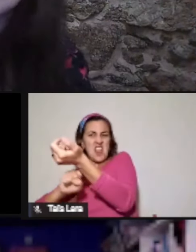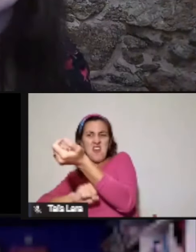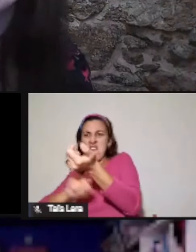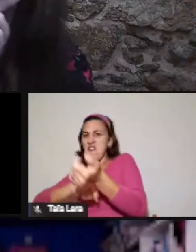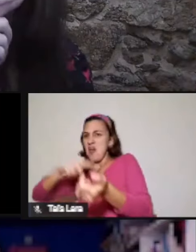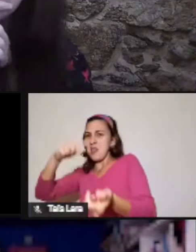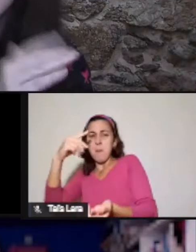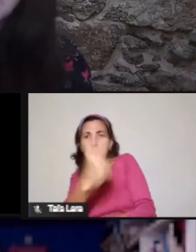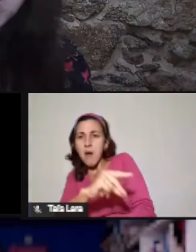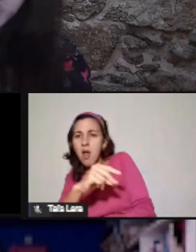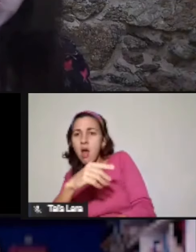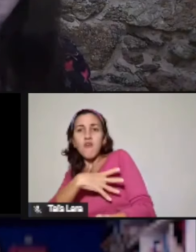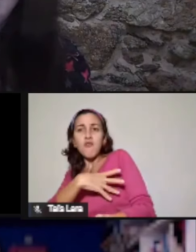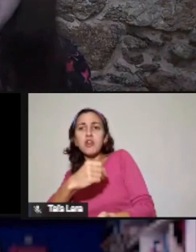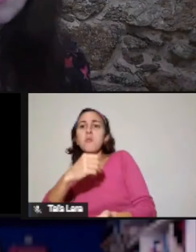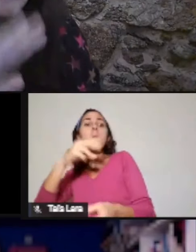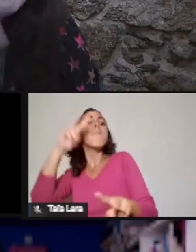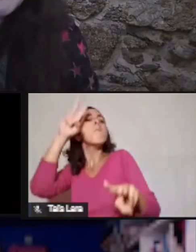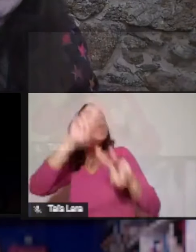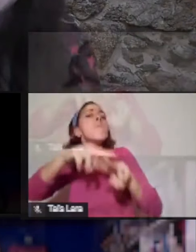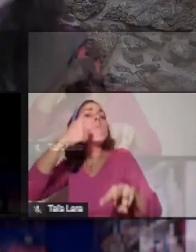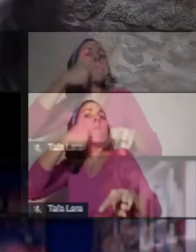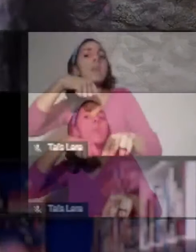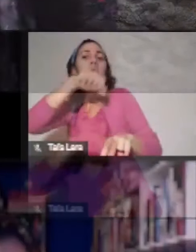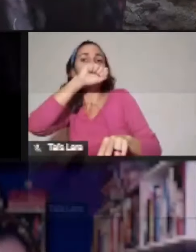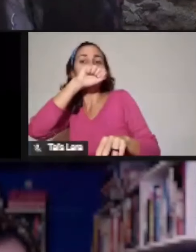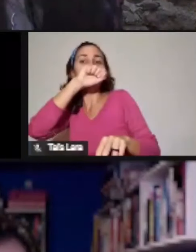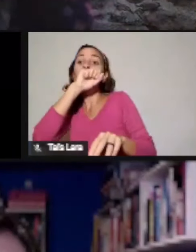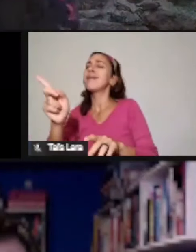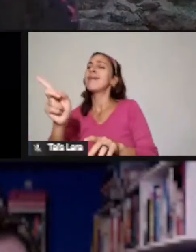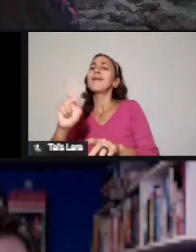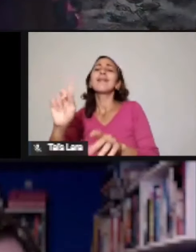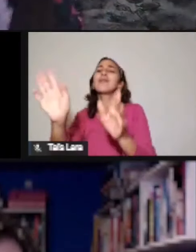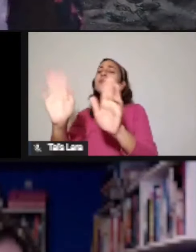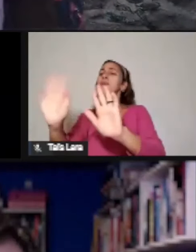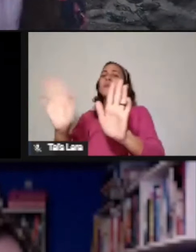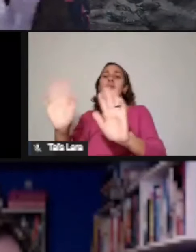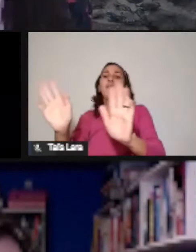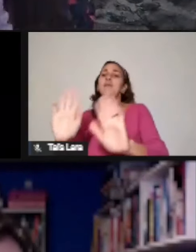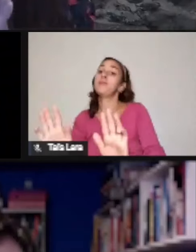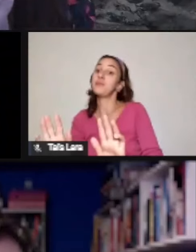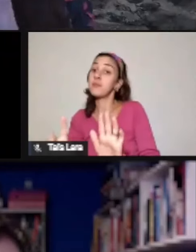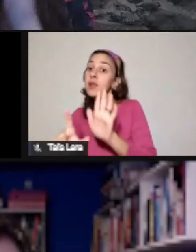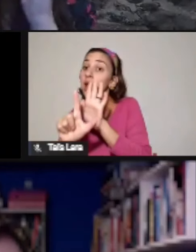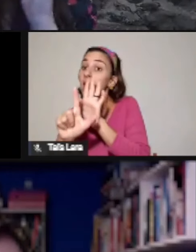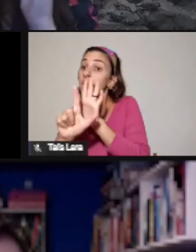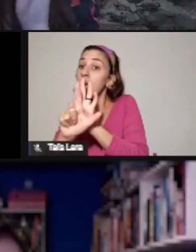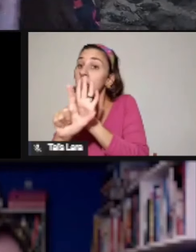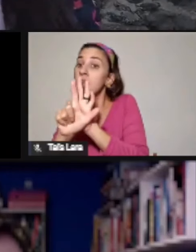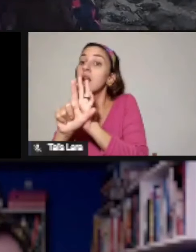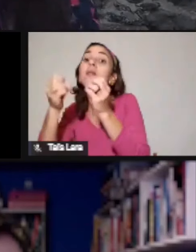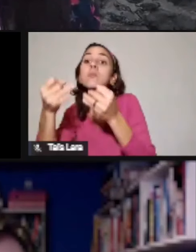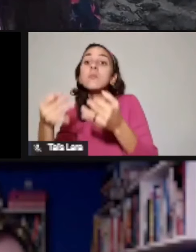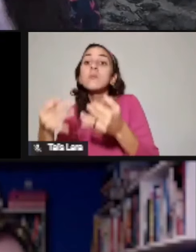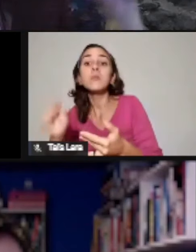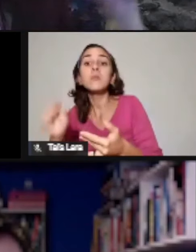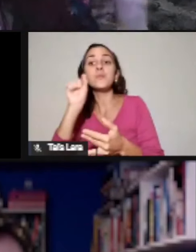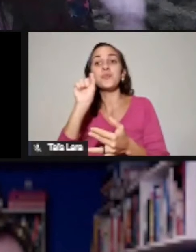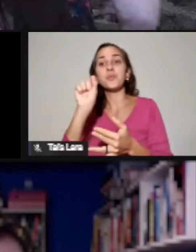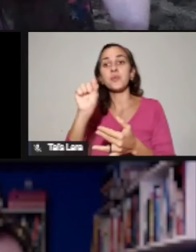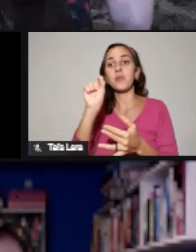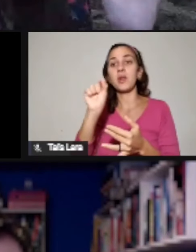prender essa mãe. Não é isso. Né? Senão a lei não ia funcionar. A ideia da legislação é falar assim, bom, primeiro, a